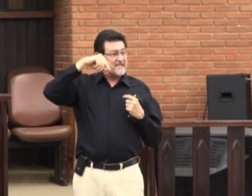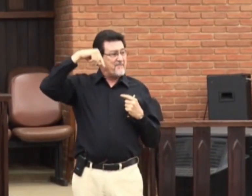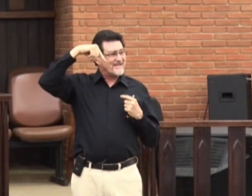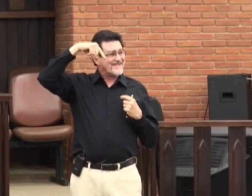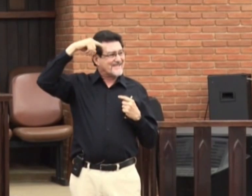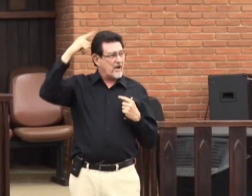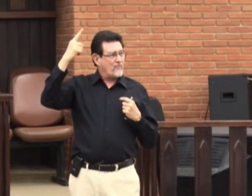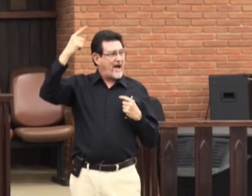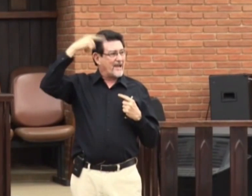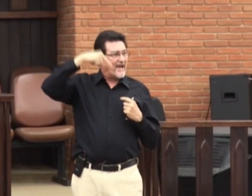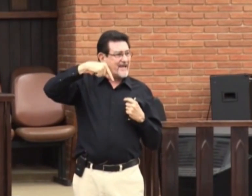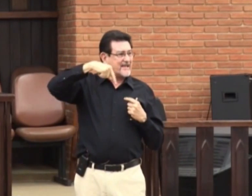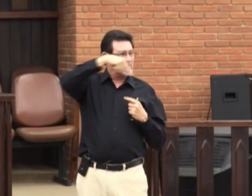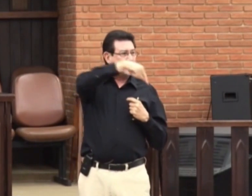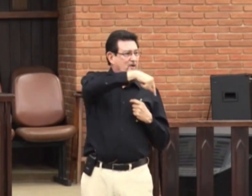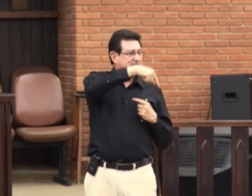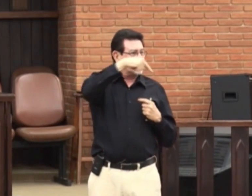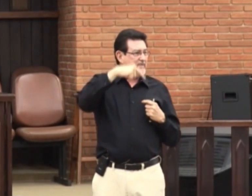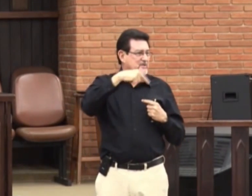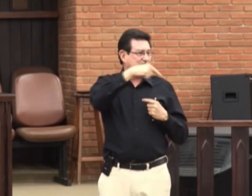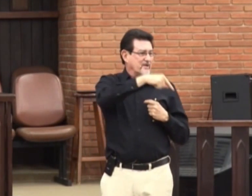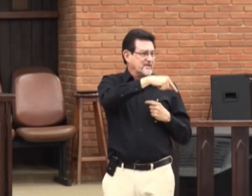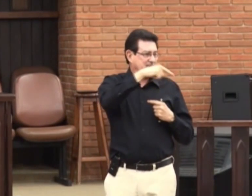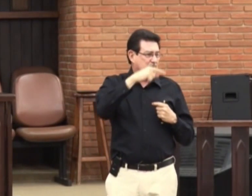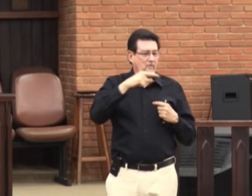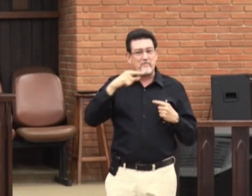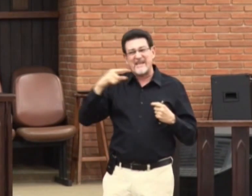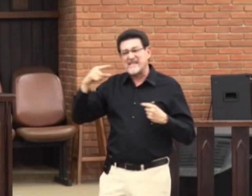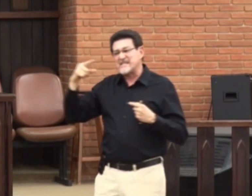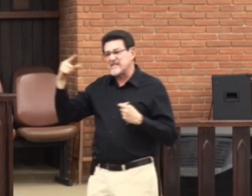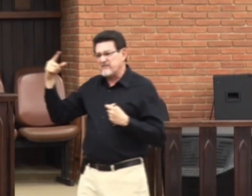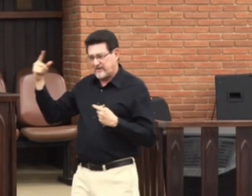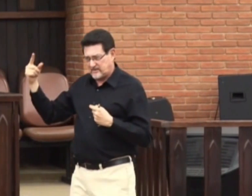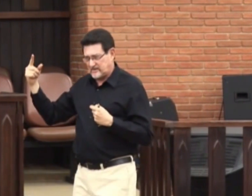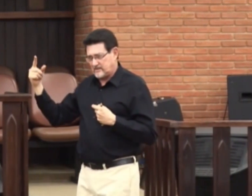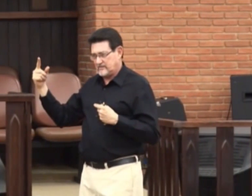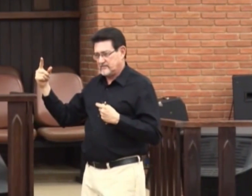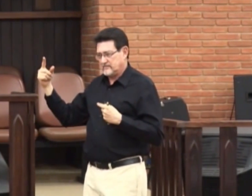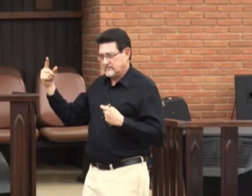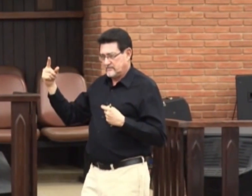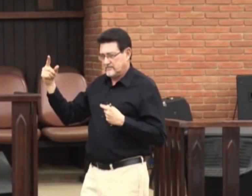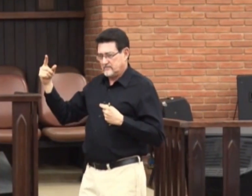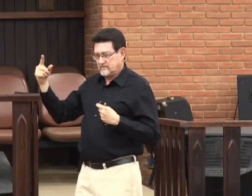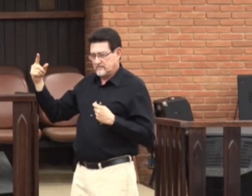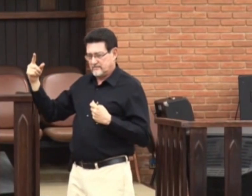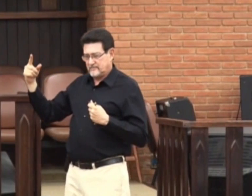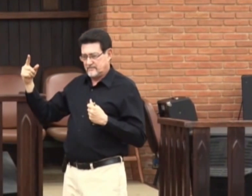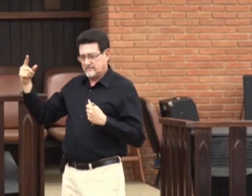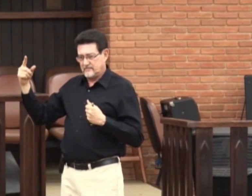esta é uma dimensão além das nossas dimensões compreensíveis.